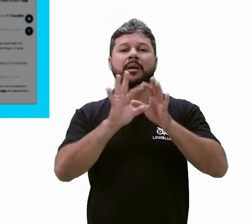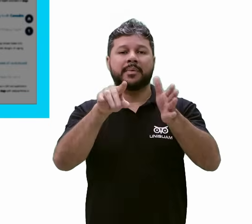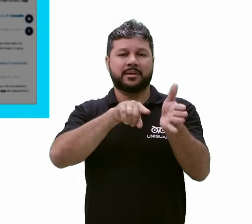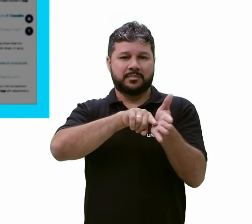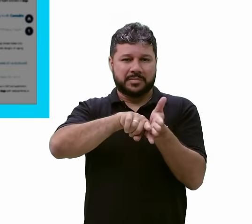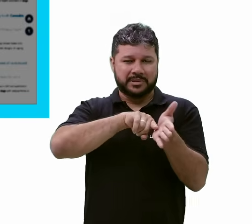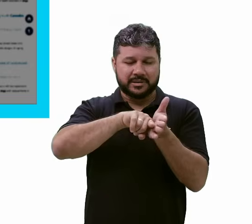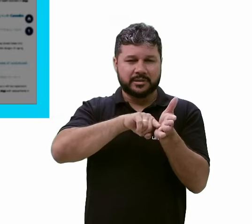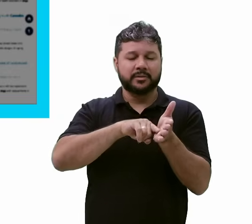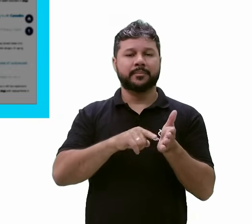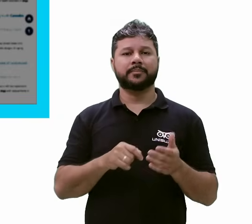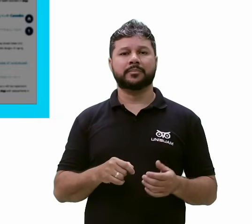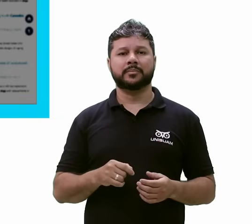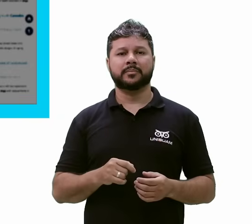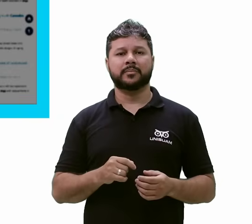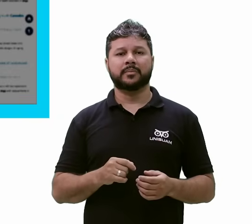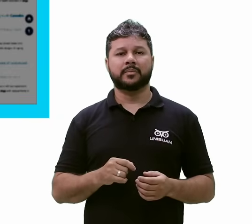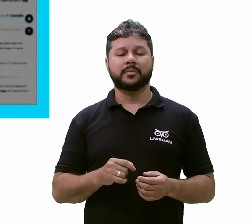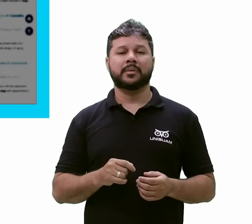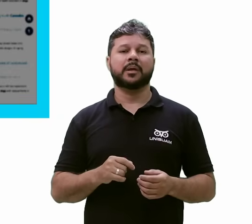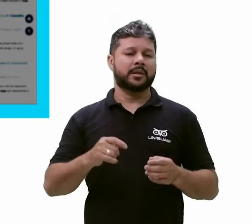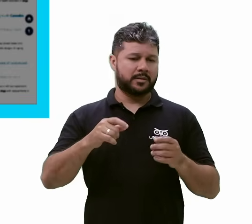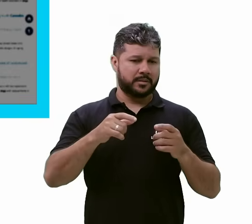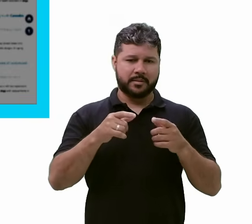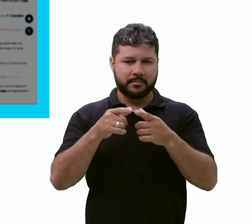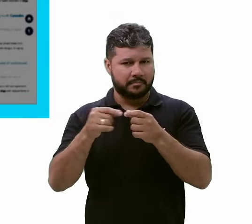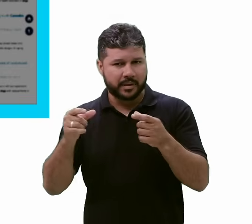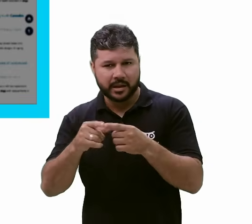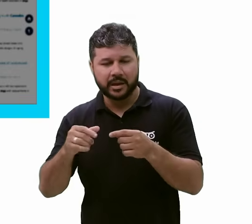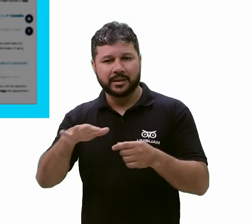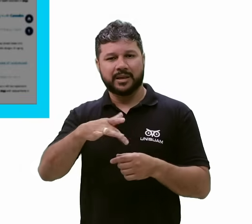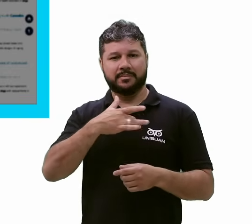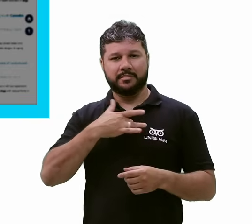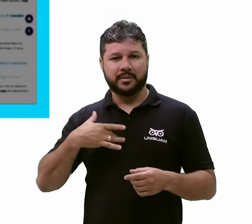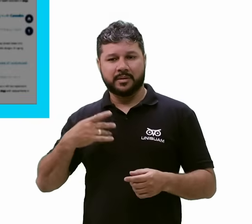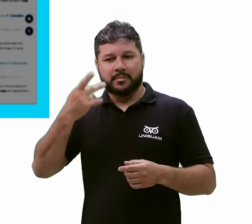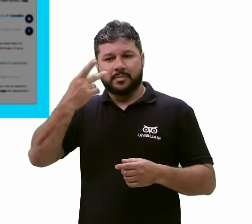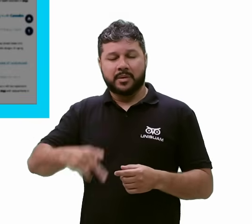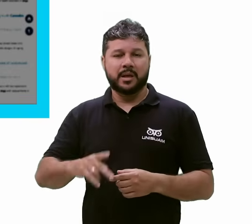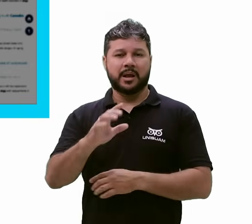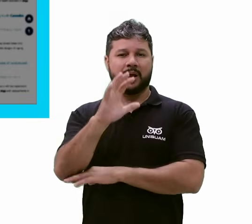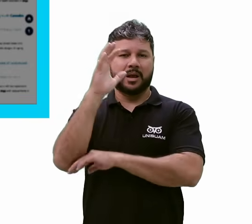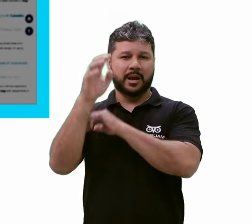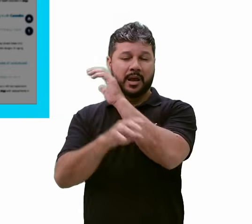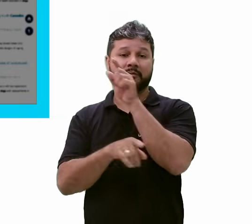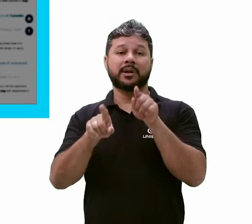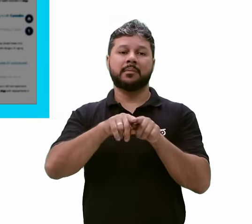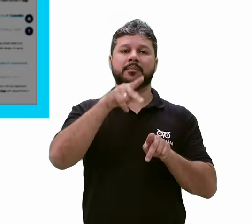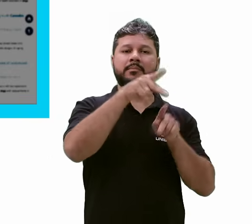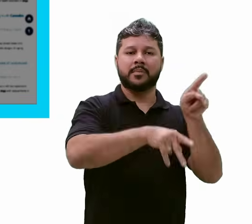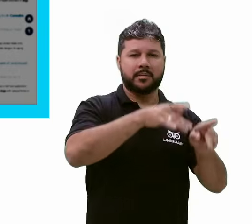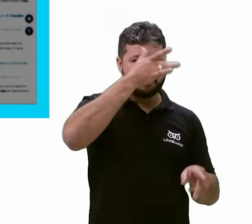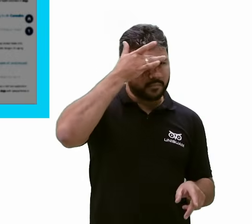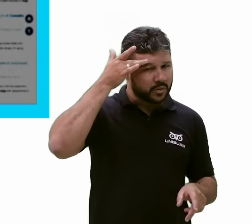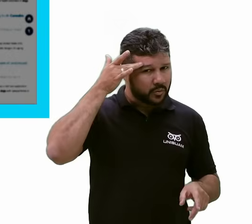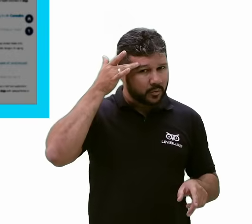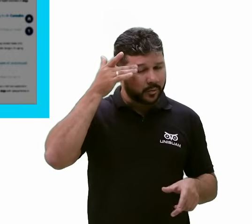autorização de pesquisa com tanto plantas medicinais nativas quanto com populações,